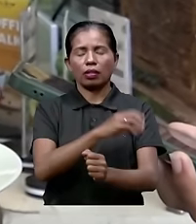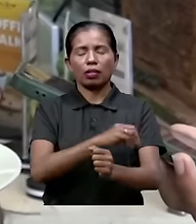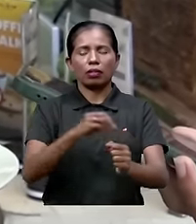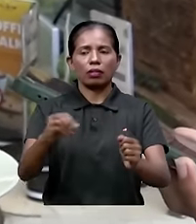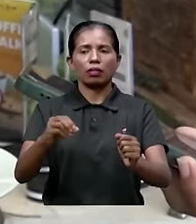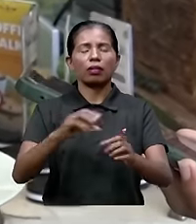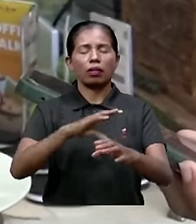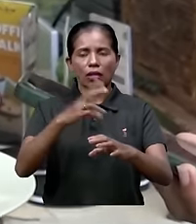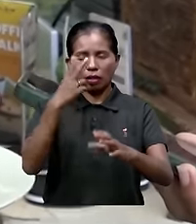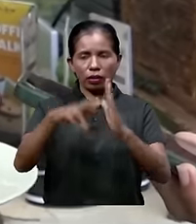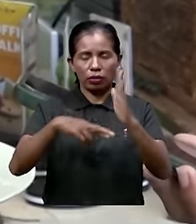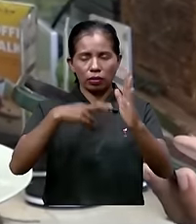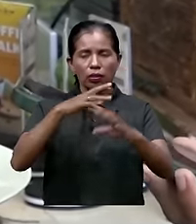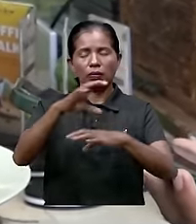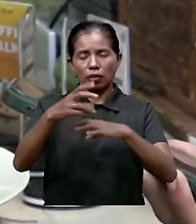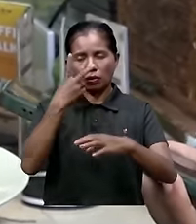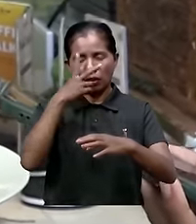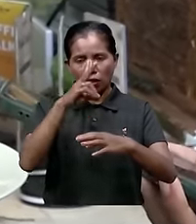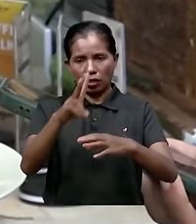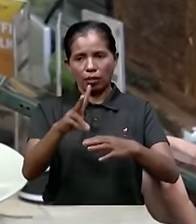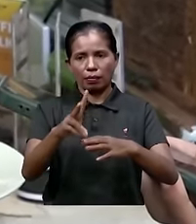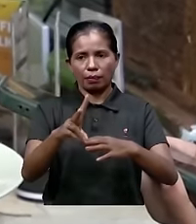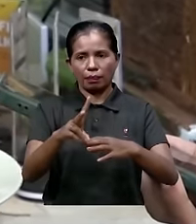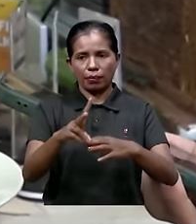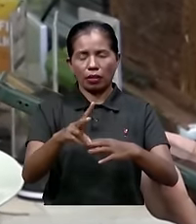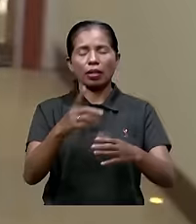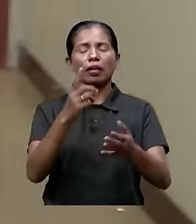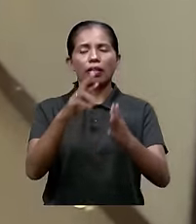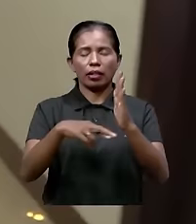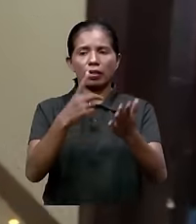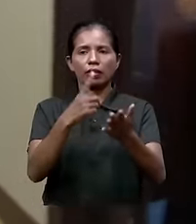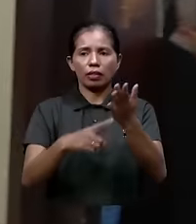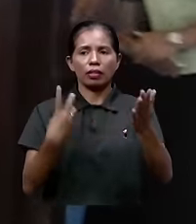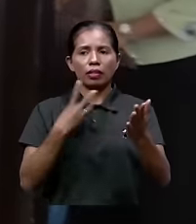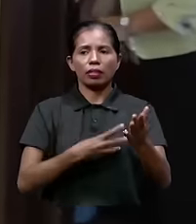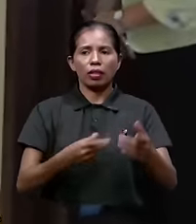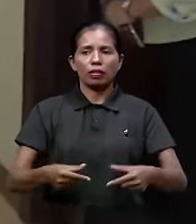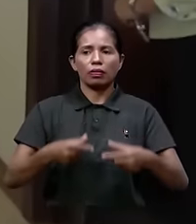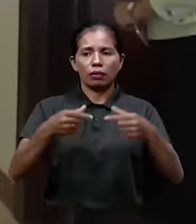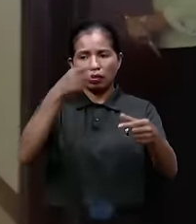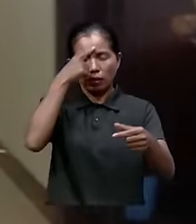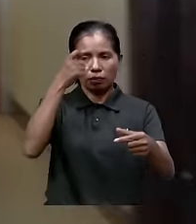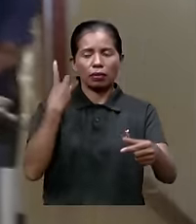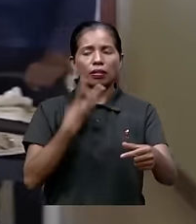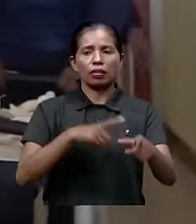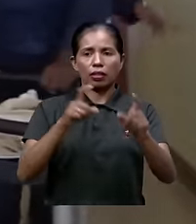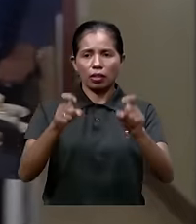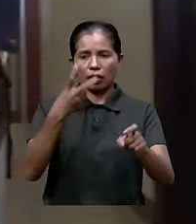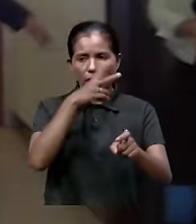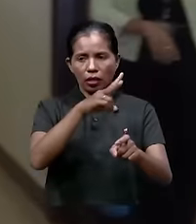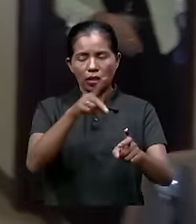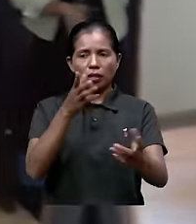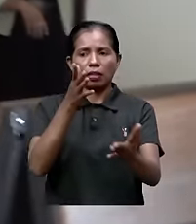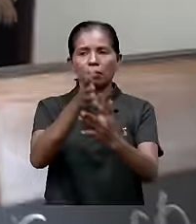comercial atuare no resolve a medida sera maka agora dadau kita tu foti. Tamba ita tem que hare ida ne tamane